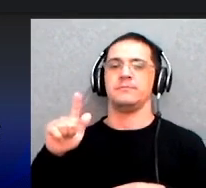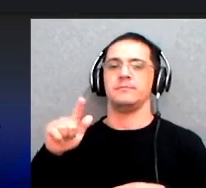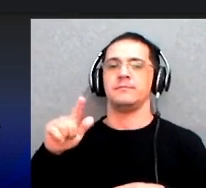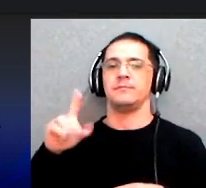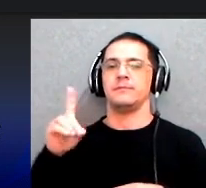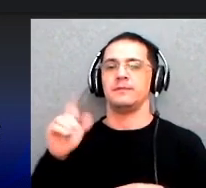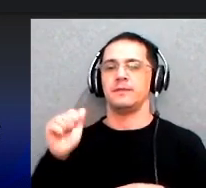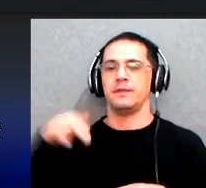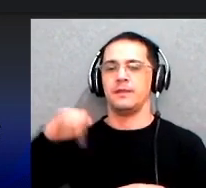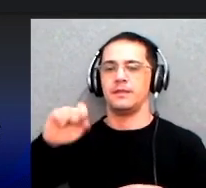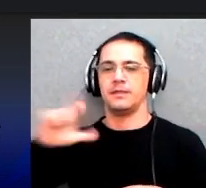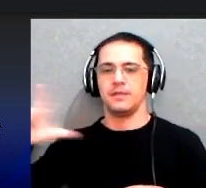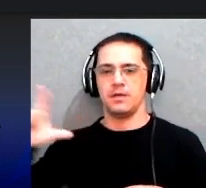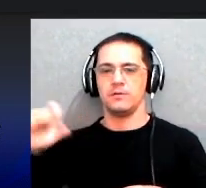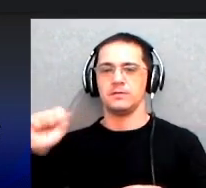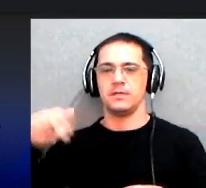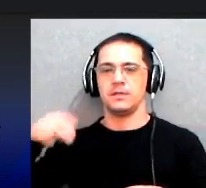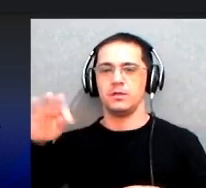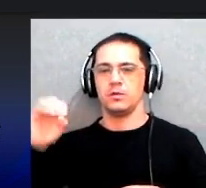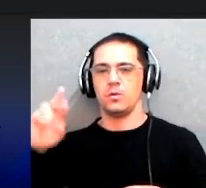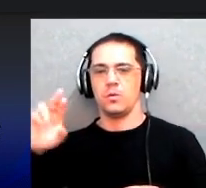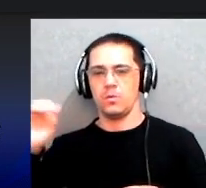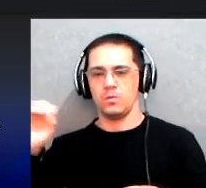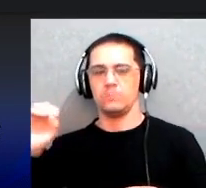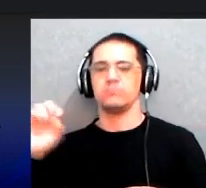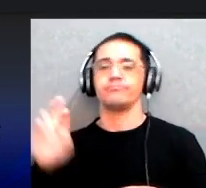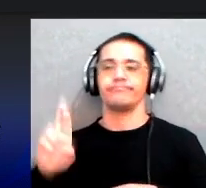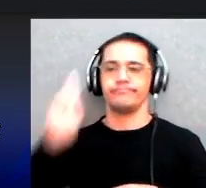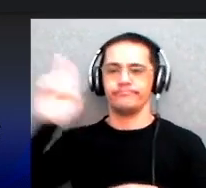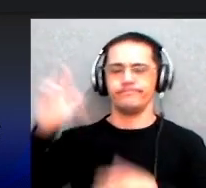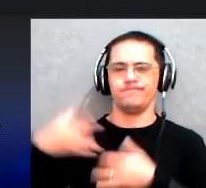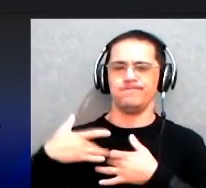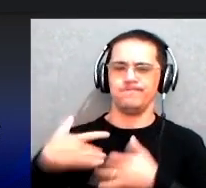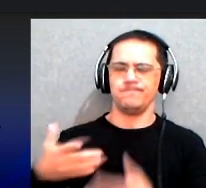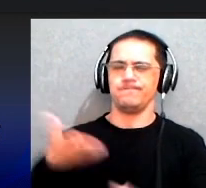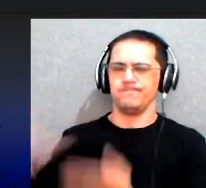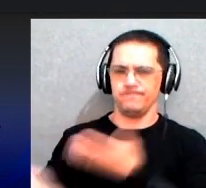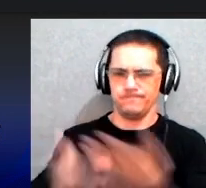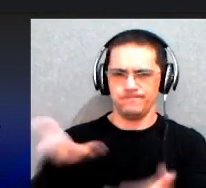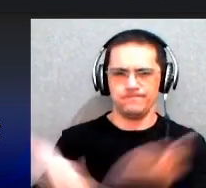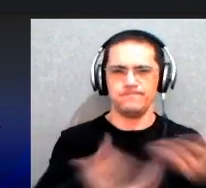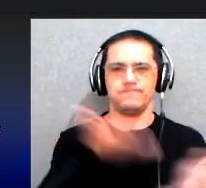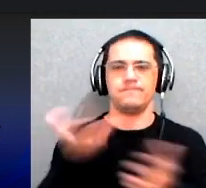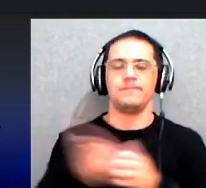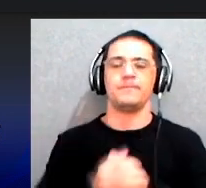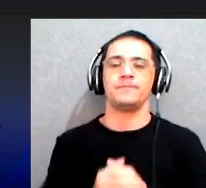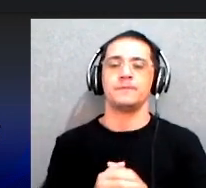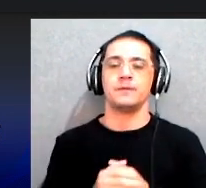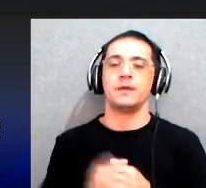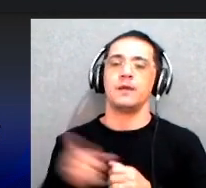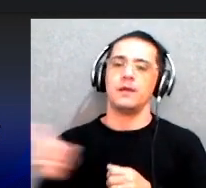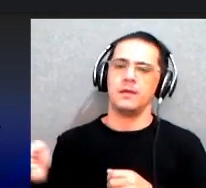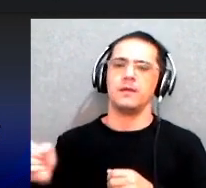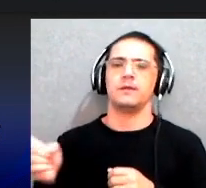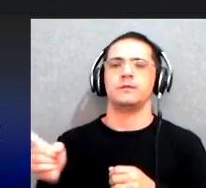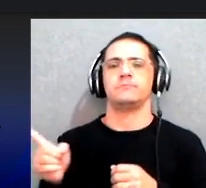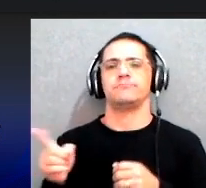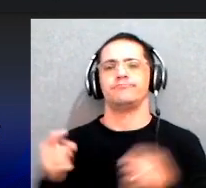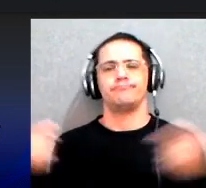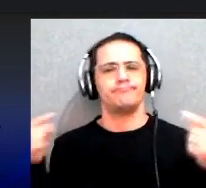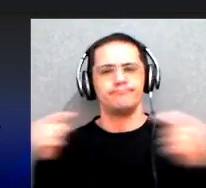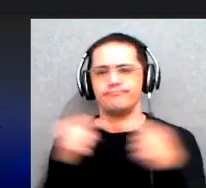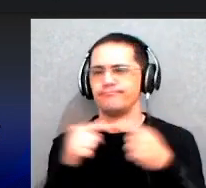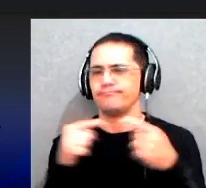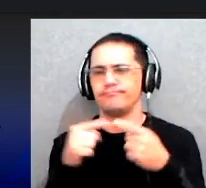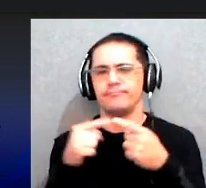e que há 25 anos faz voluntariado. Daniel Santoro, de forma muito convergente, quando eu falo em